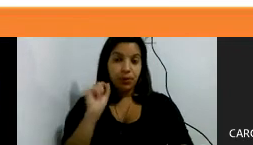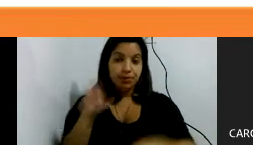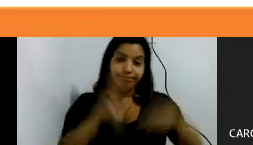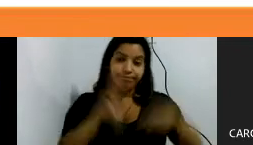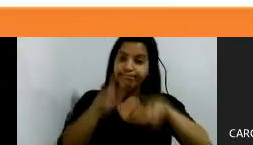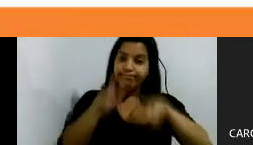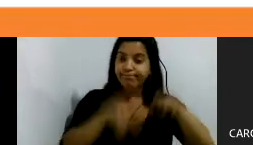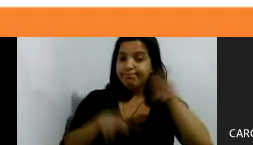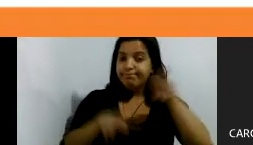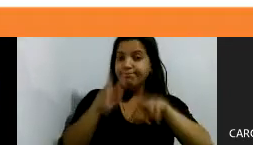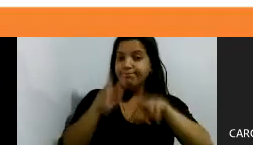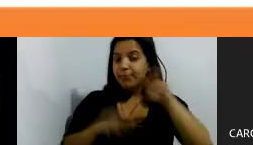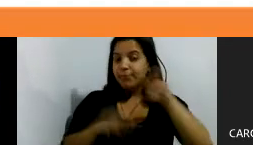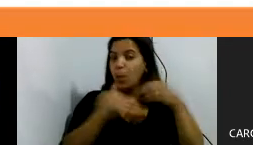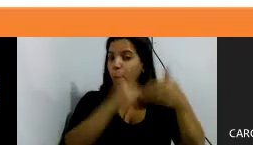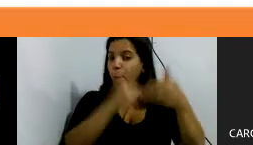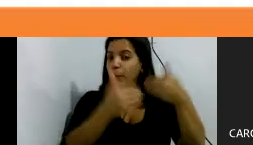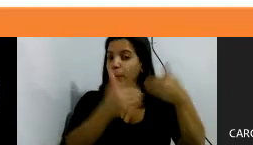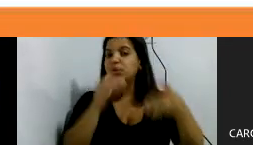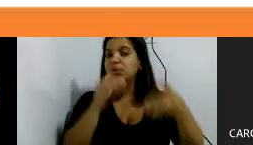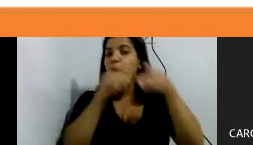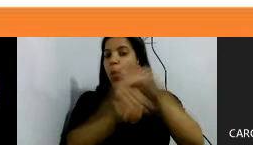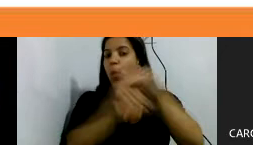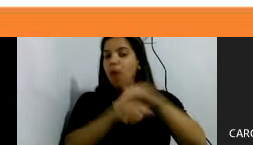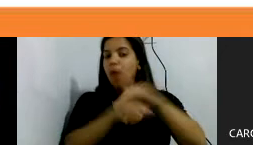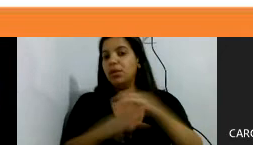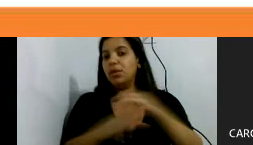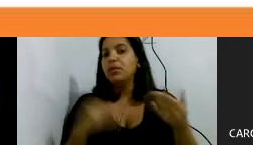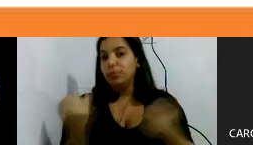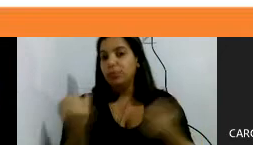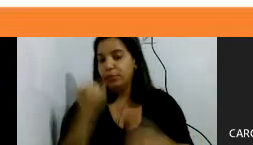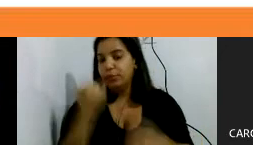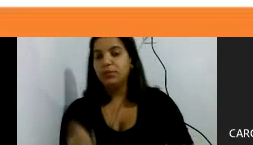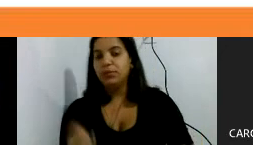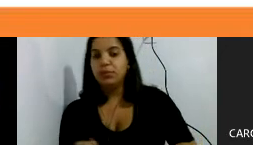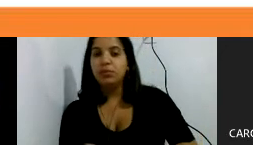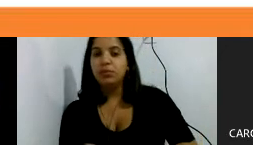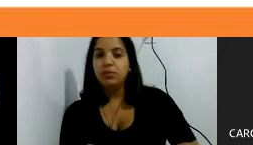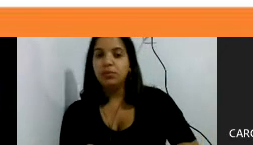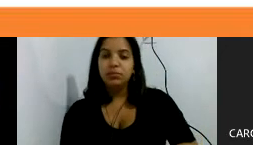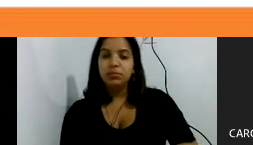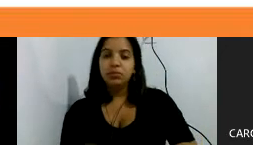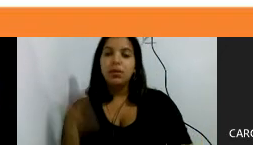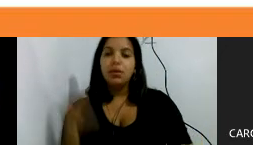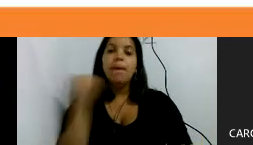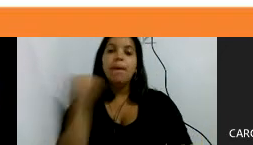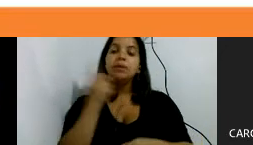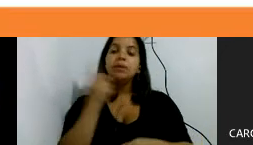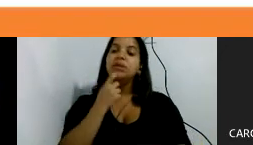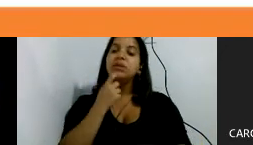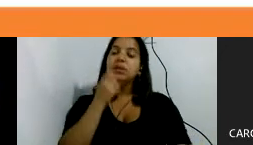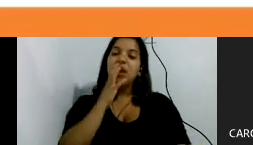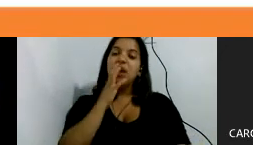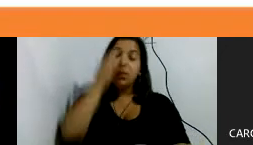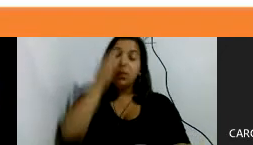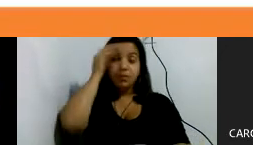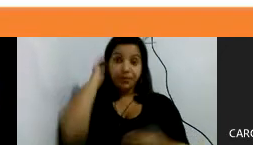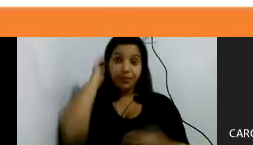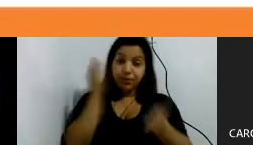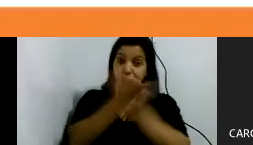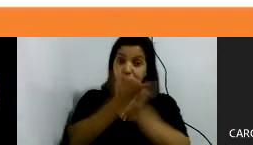avaliar esse processo de conservação. Então, os bancos de sangue, eles seguem as normas